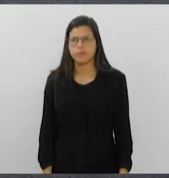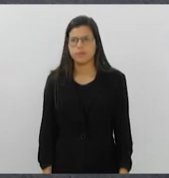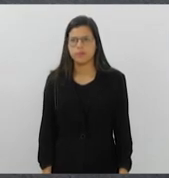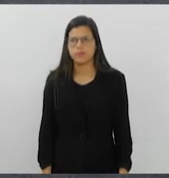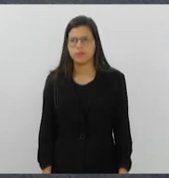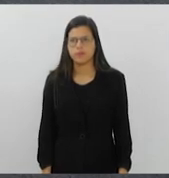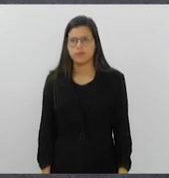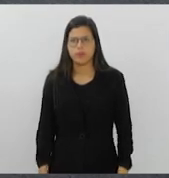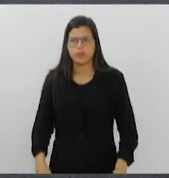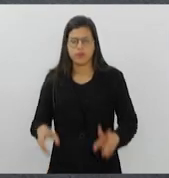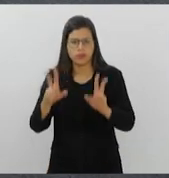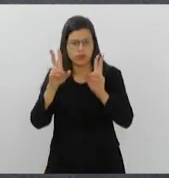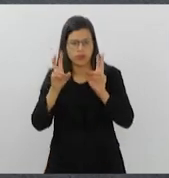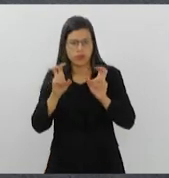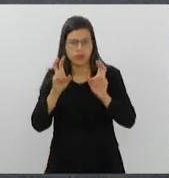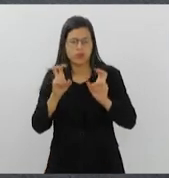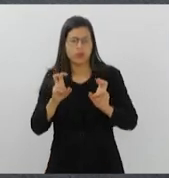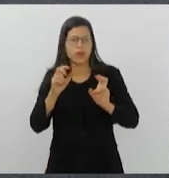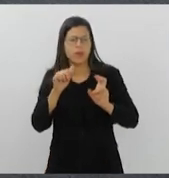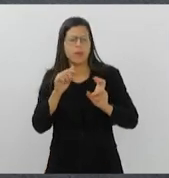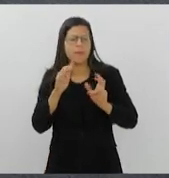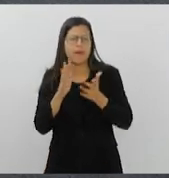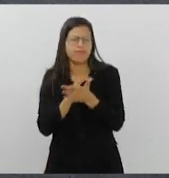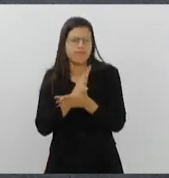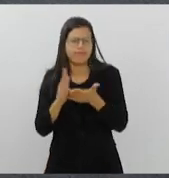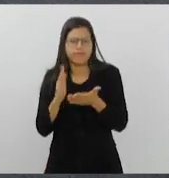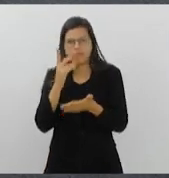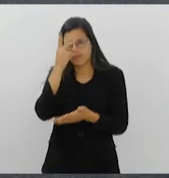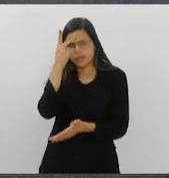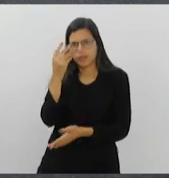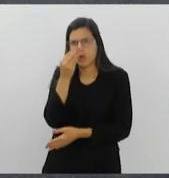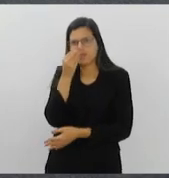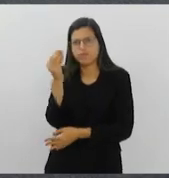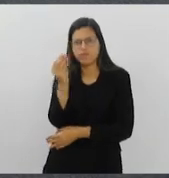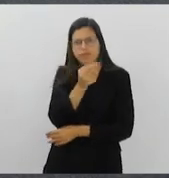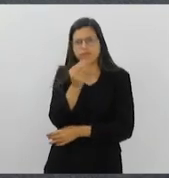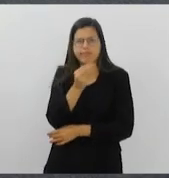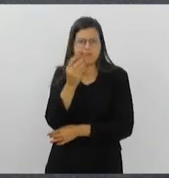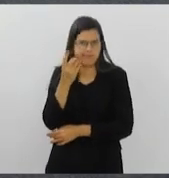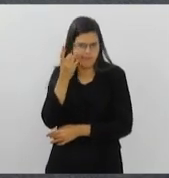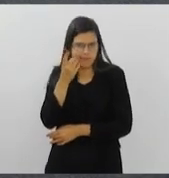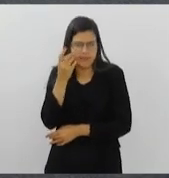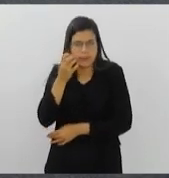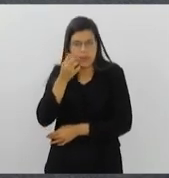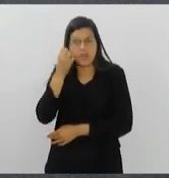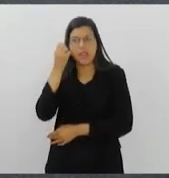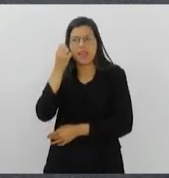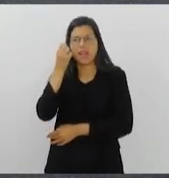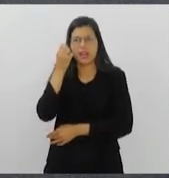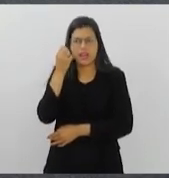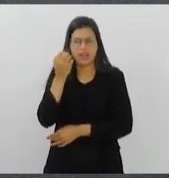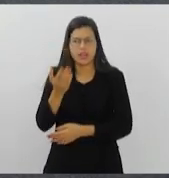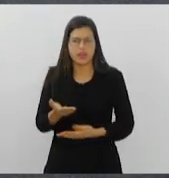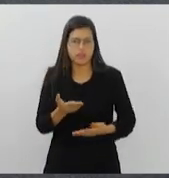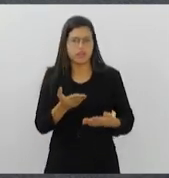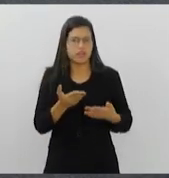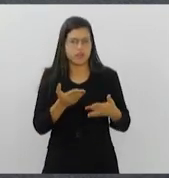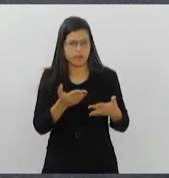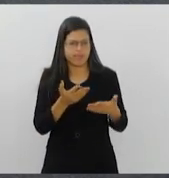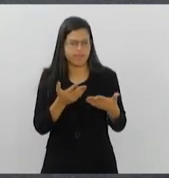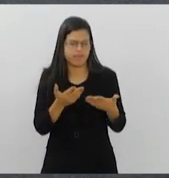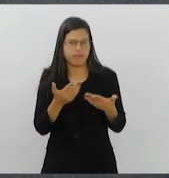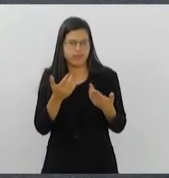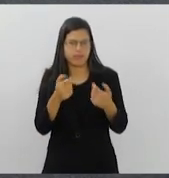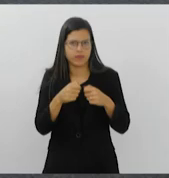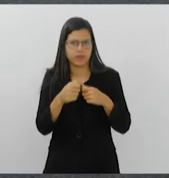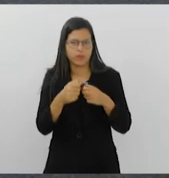trata de um tema que muitas vezes é desprezado, deputada Érica. E Vossa Excelência foi muito bem de chamar a atenção à questão da